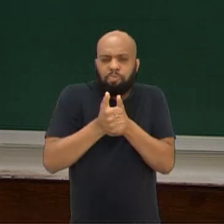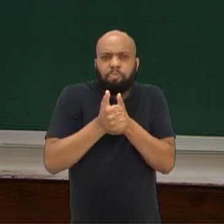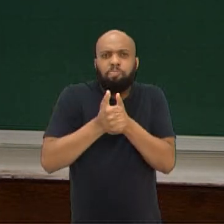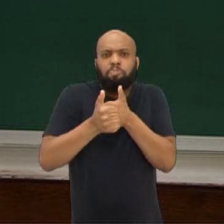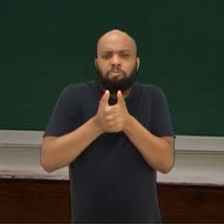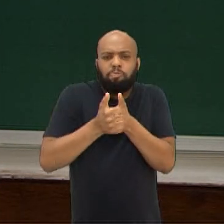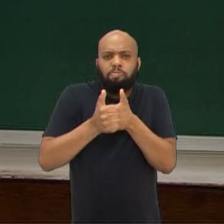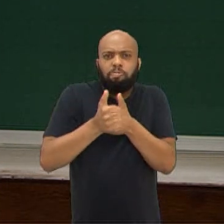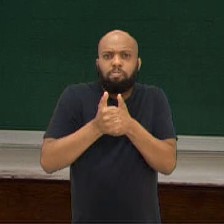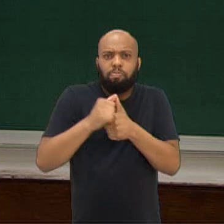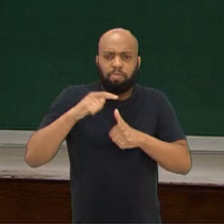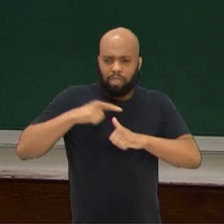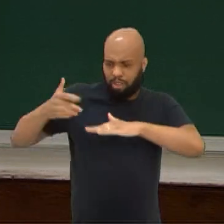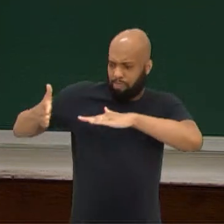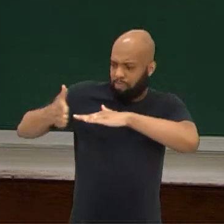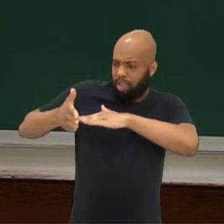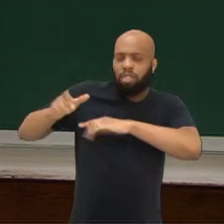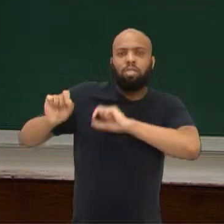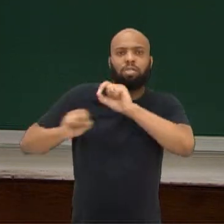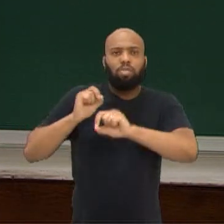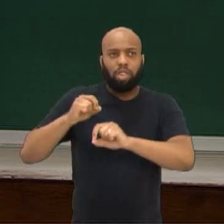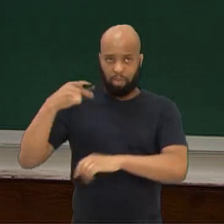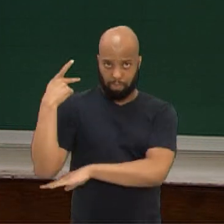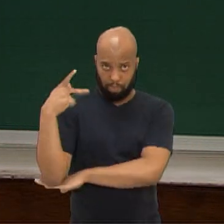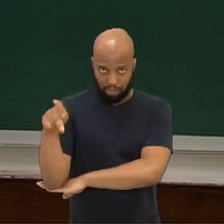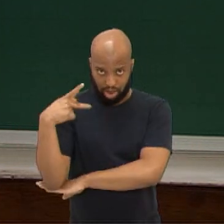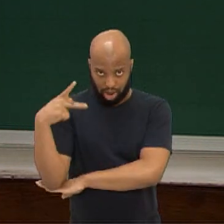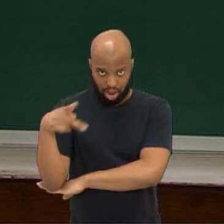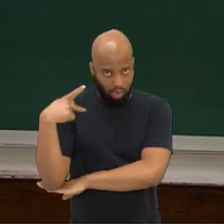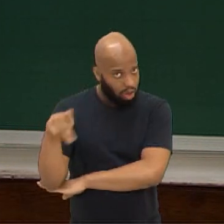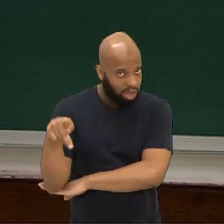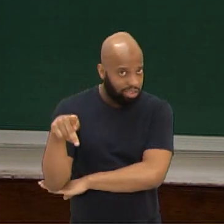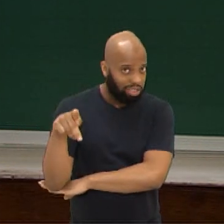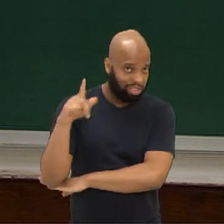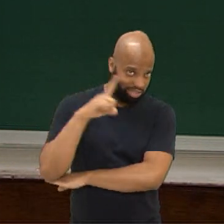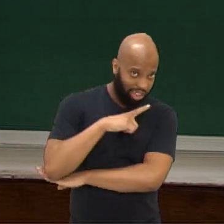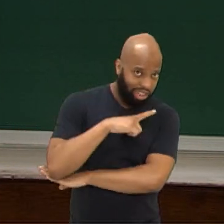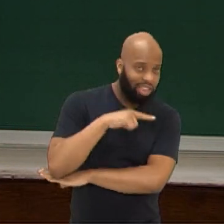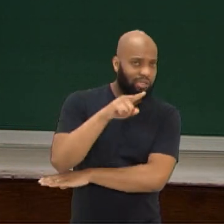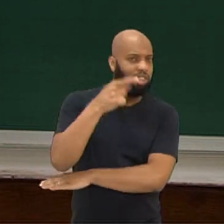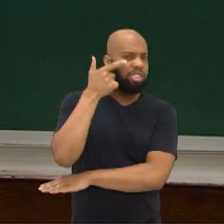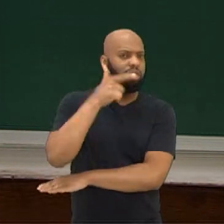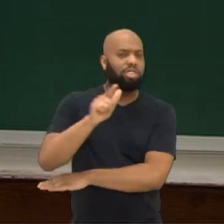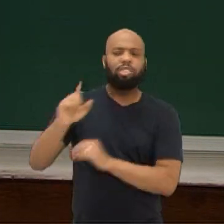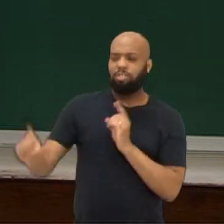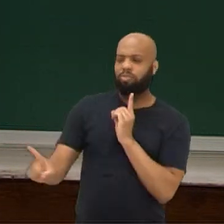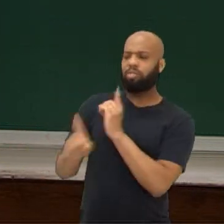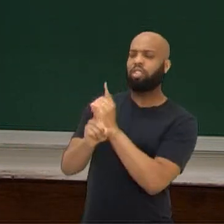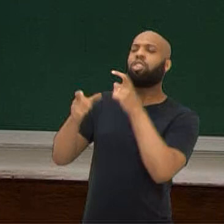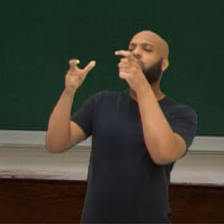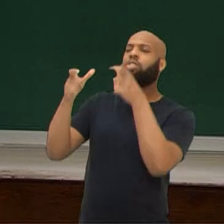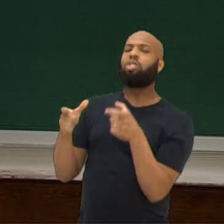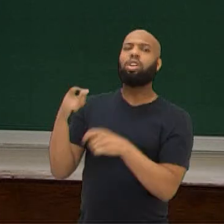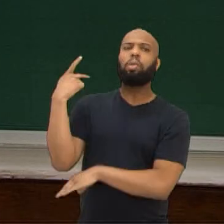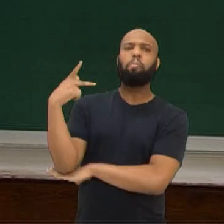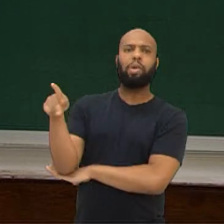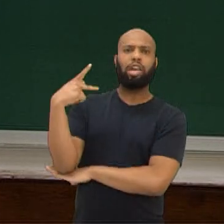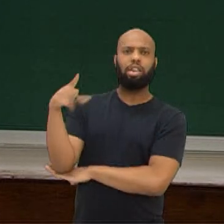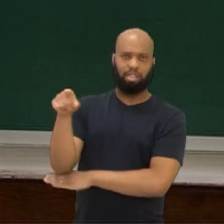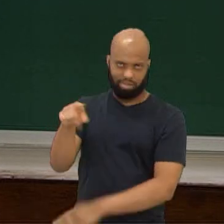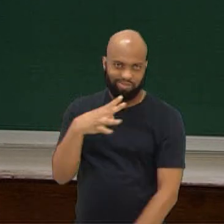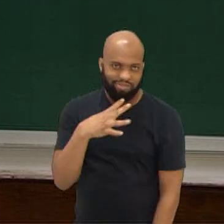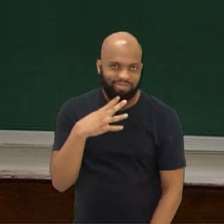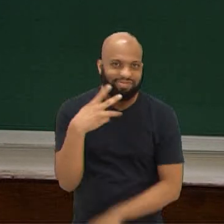faz fronteira com o Paraguai? Poderias tu, estudante, localizar no mapa? O que sabe sobre o